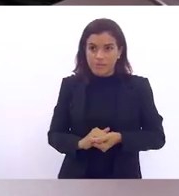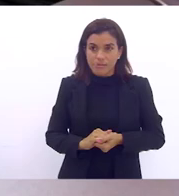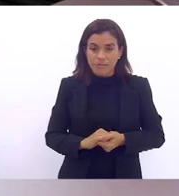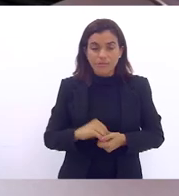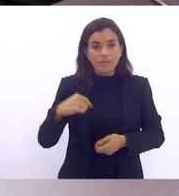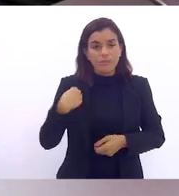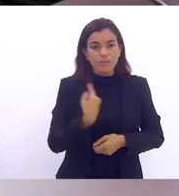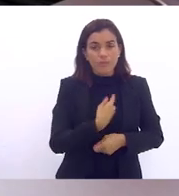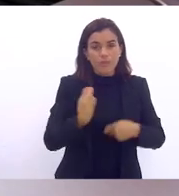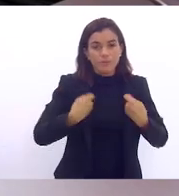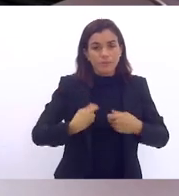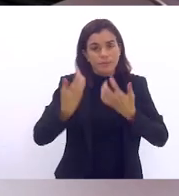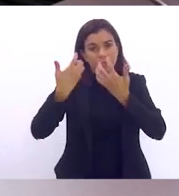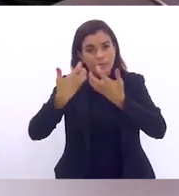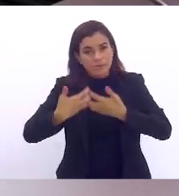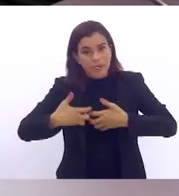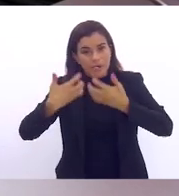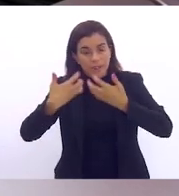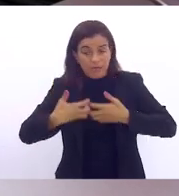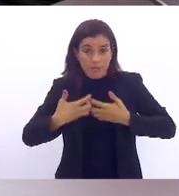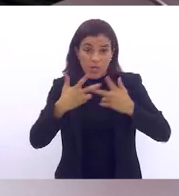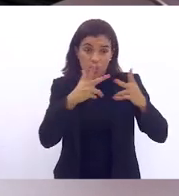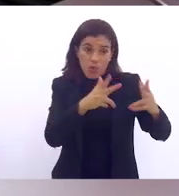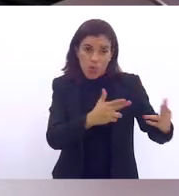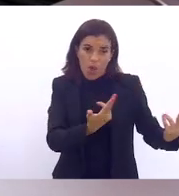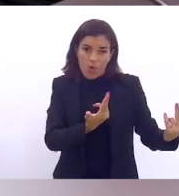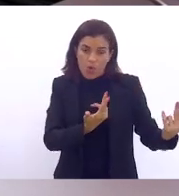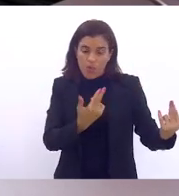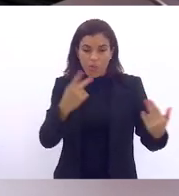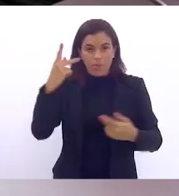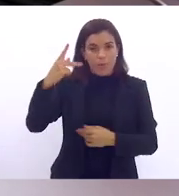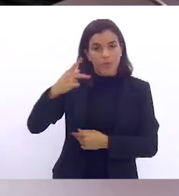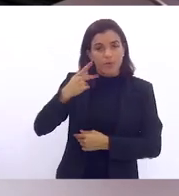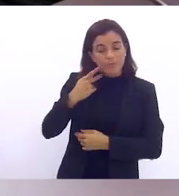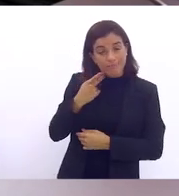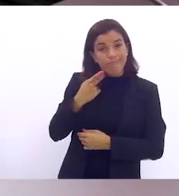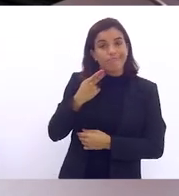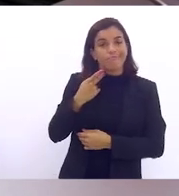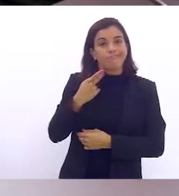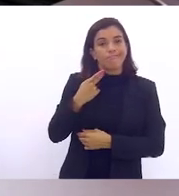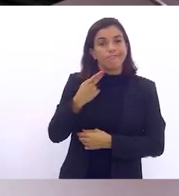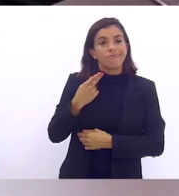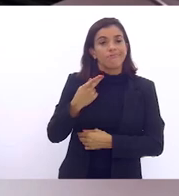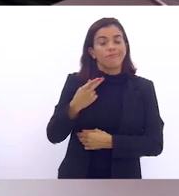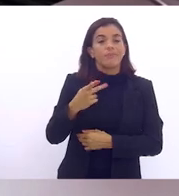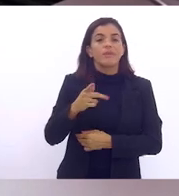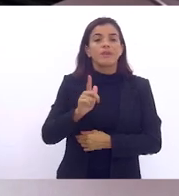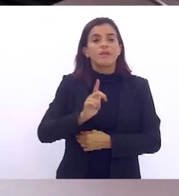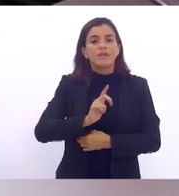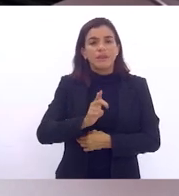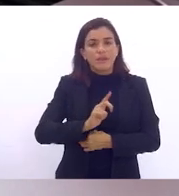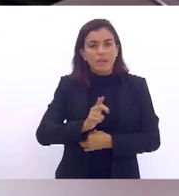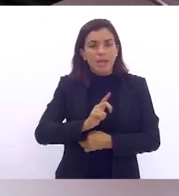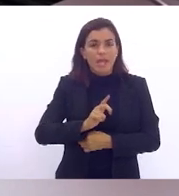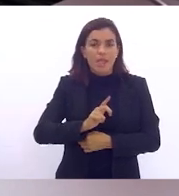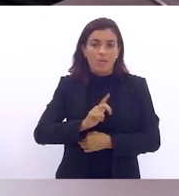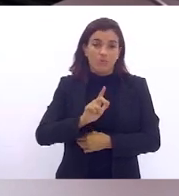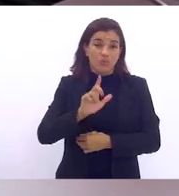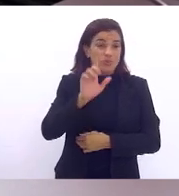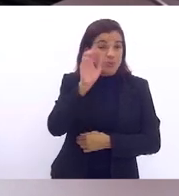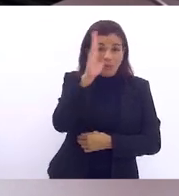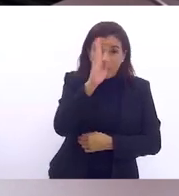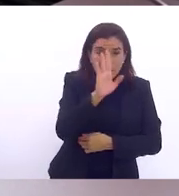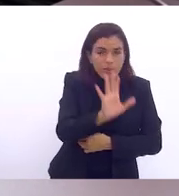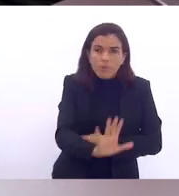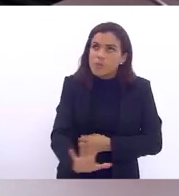precisamos refletir como bem disse o procurador especialmente eh eh que temos a nível Nacional né